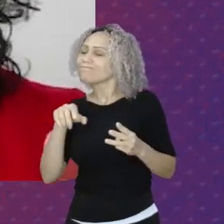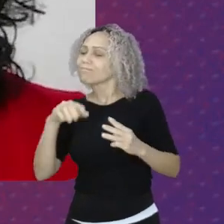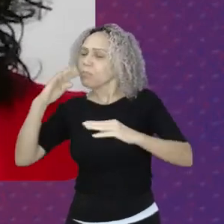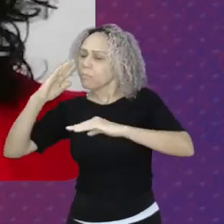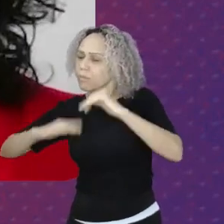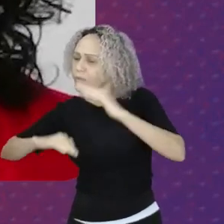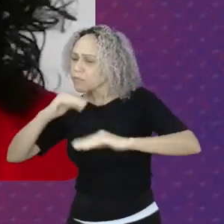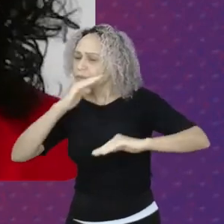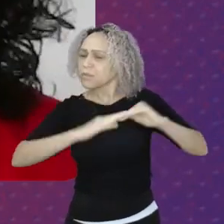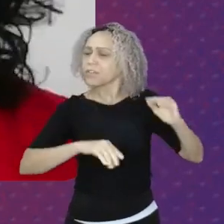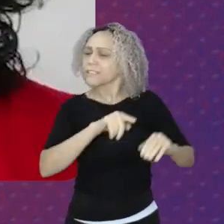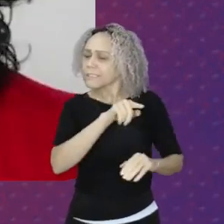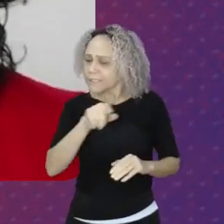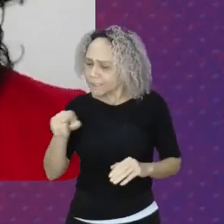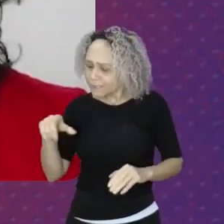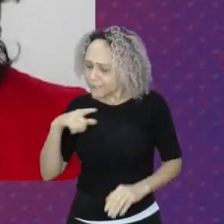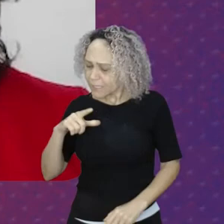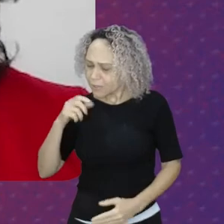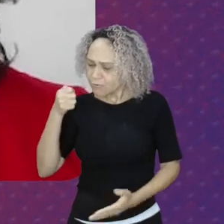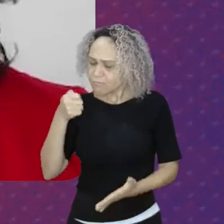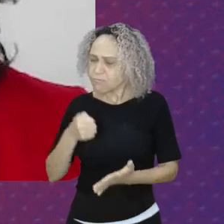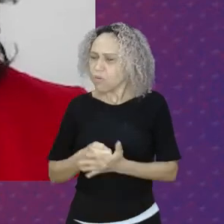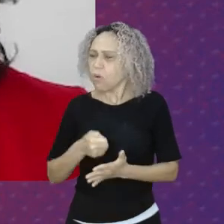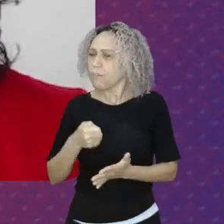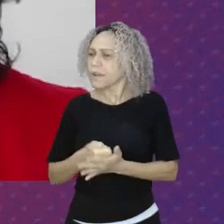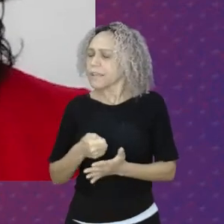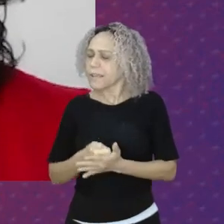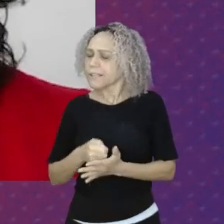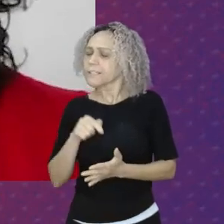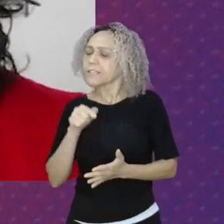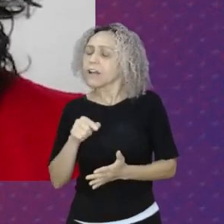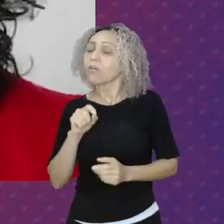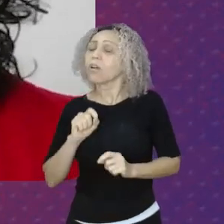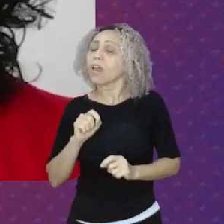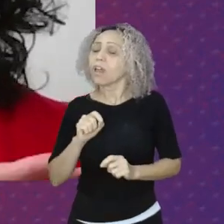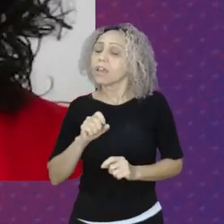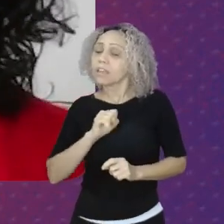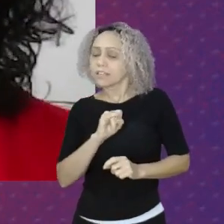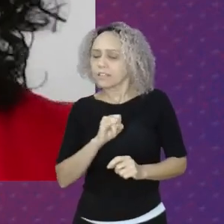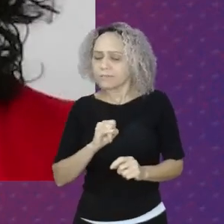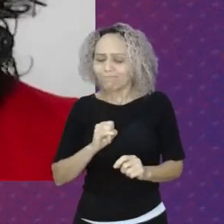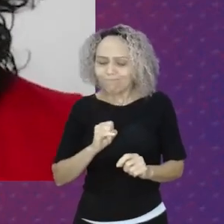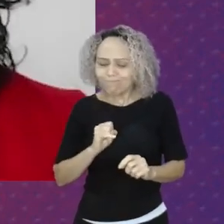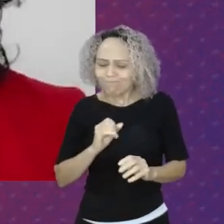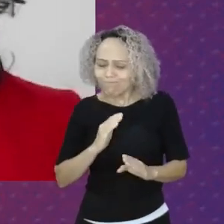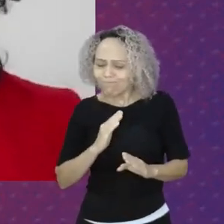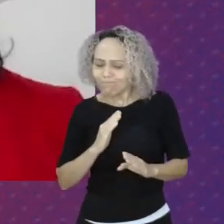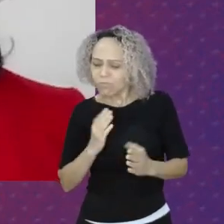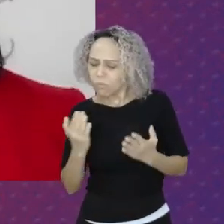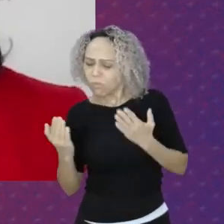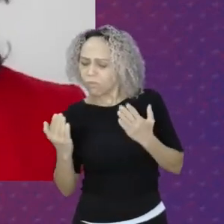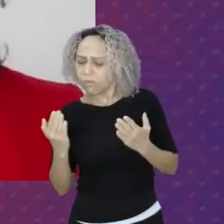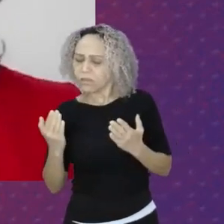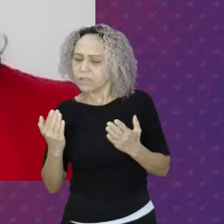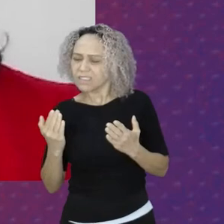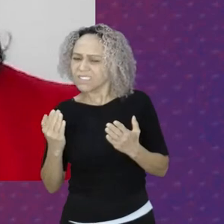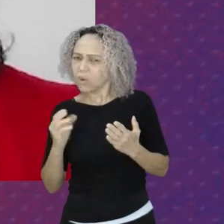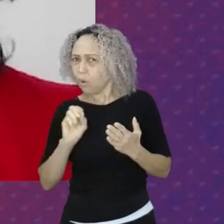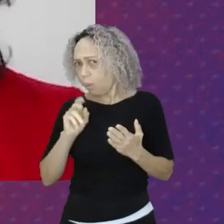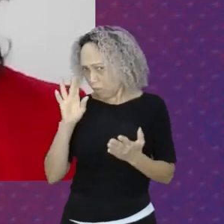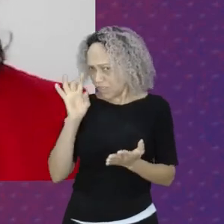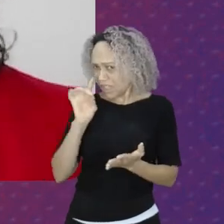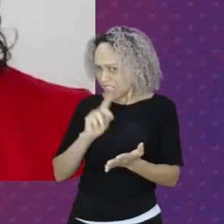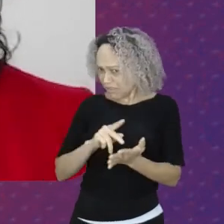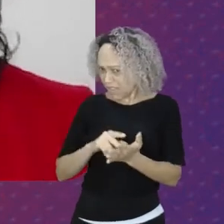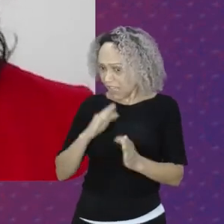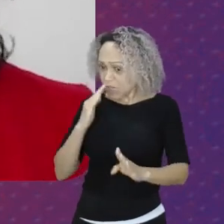obrigação comunicar os órgãos de proteção quando identificarem um caso suspeito ou concretizado